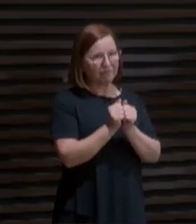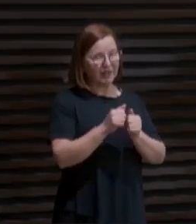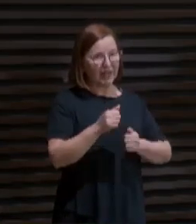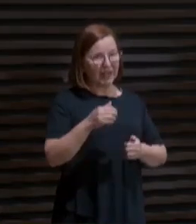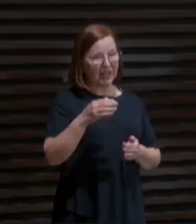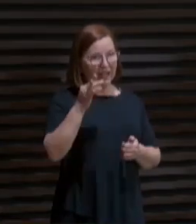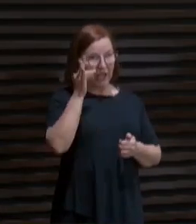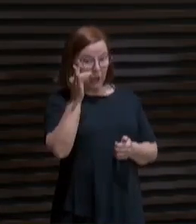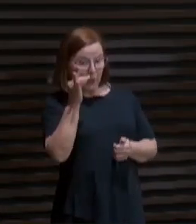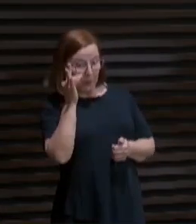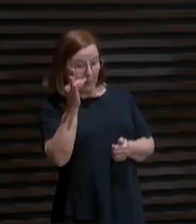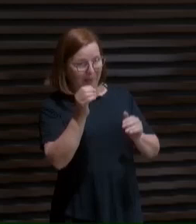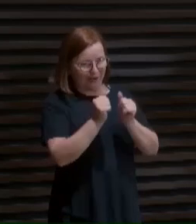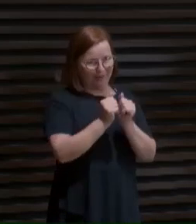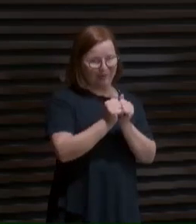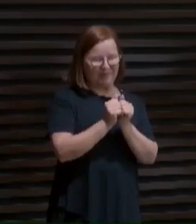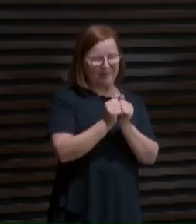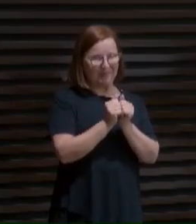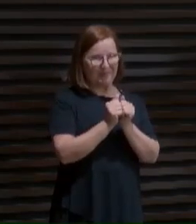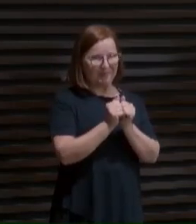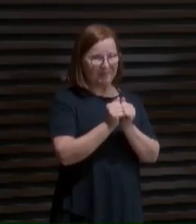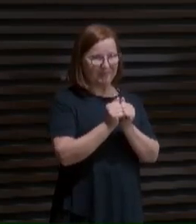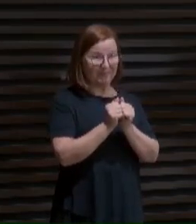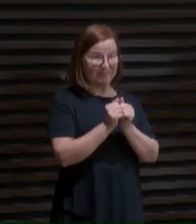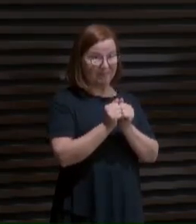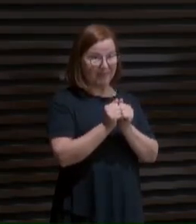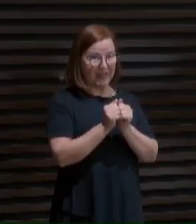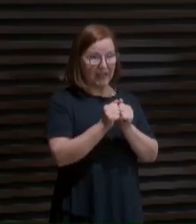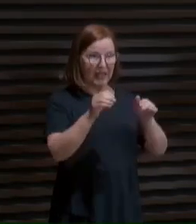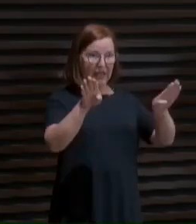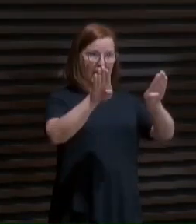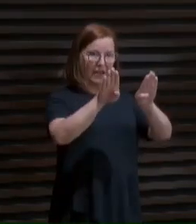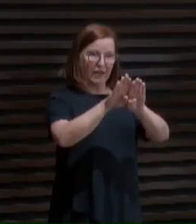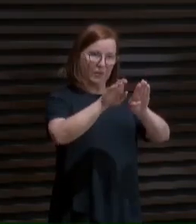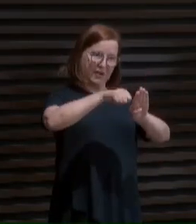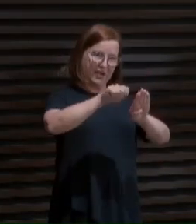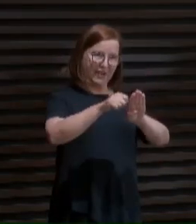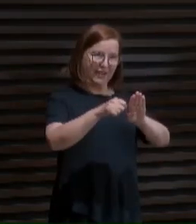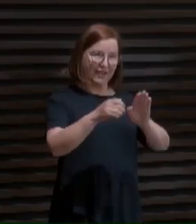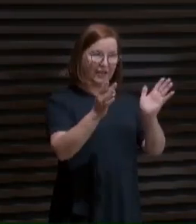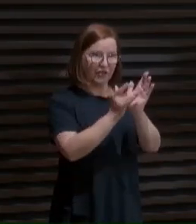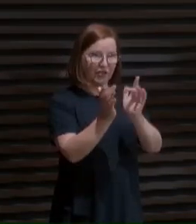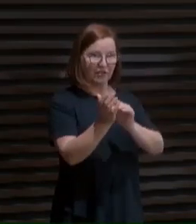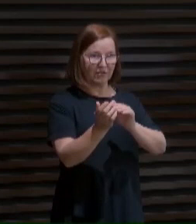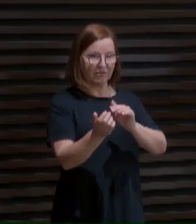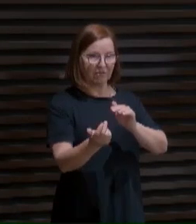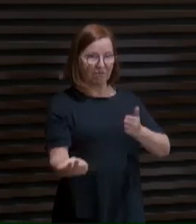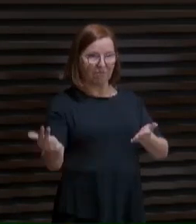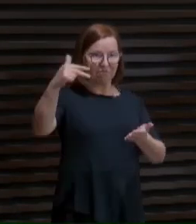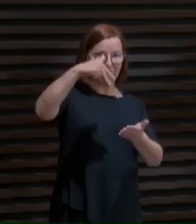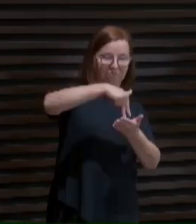Tomé com eles. Estando as portas trancadas, veio Jesus, pôs-se no meio